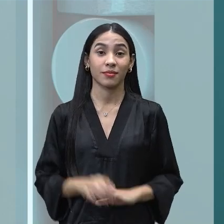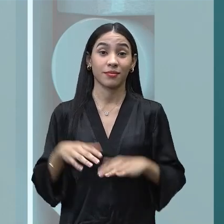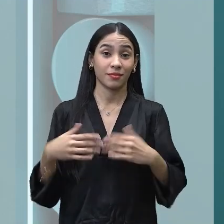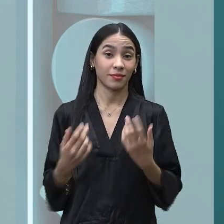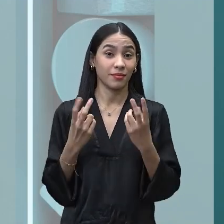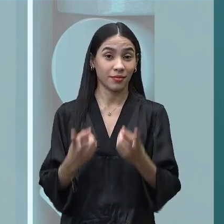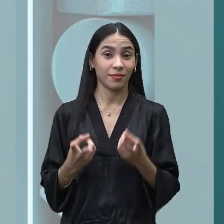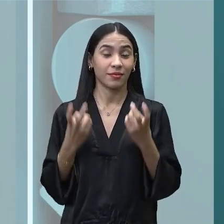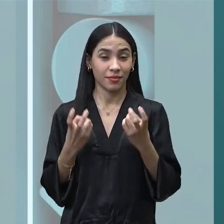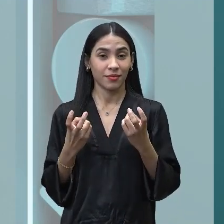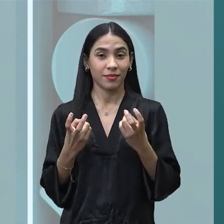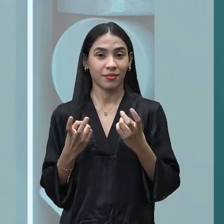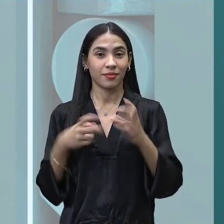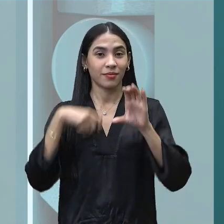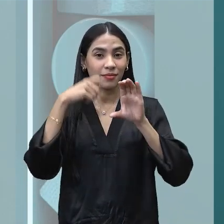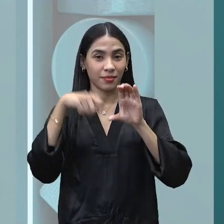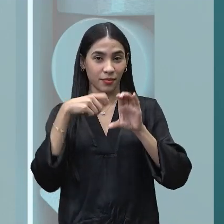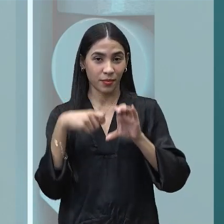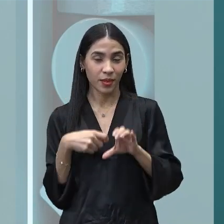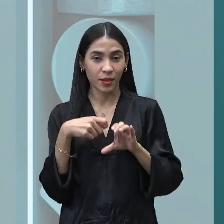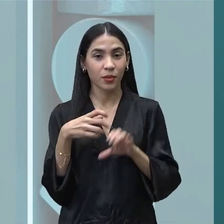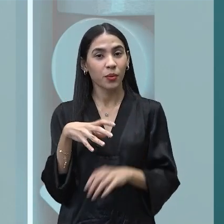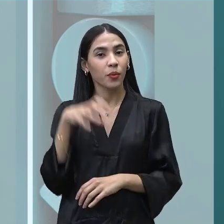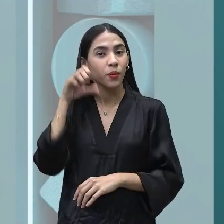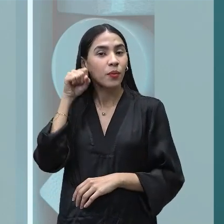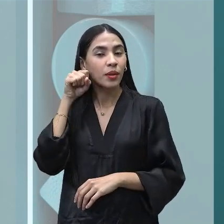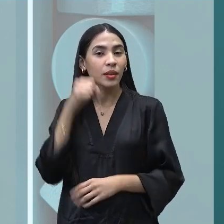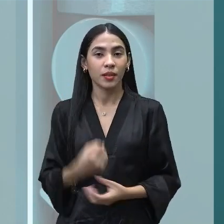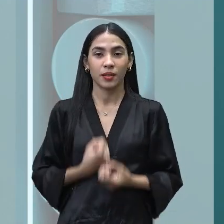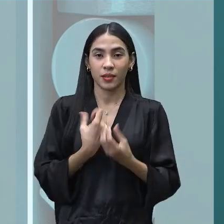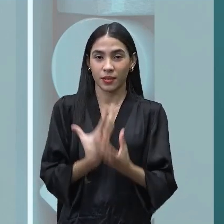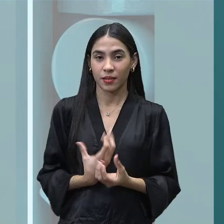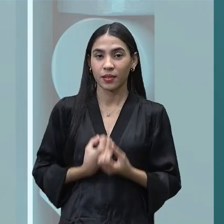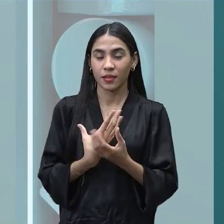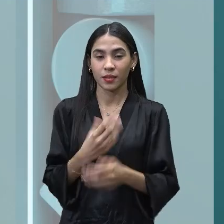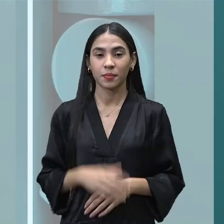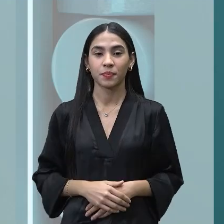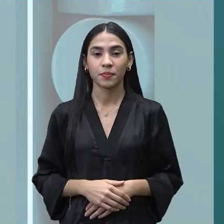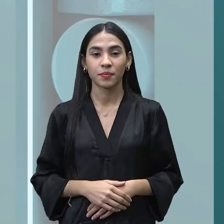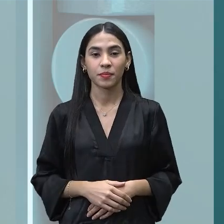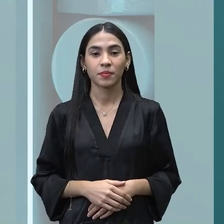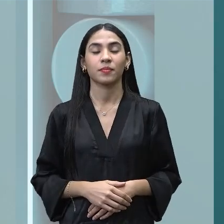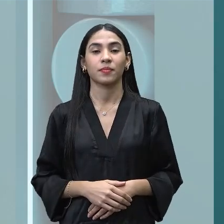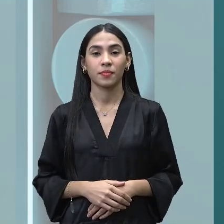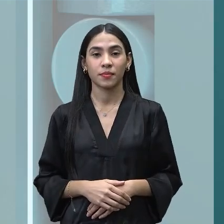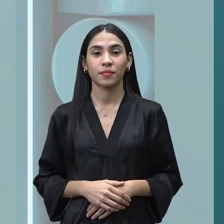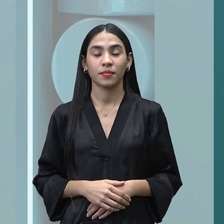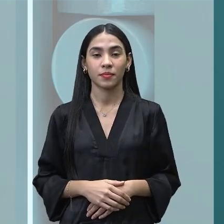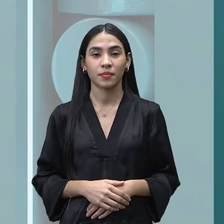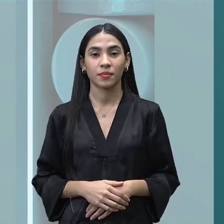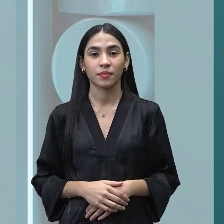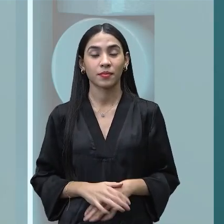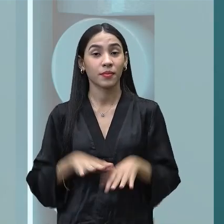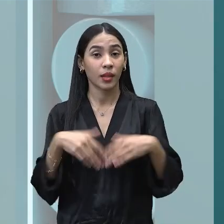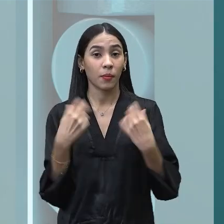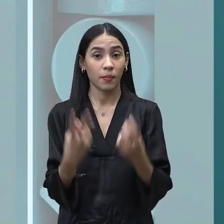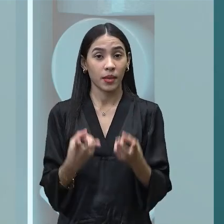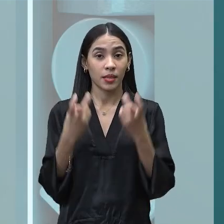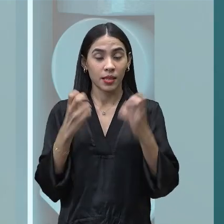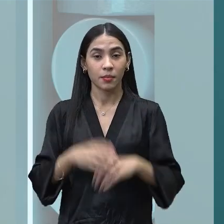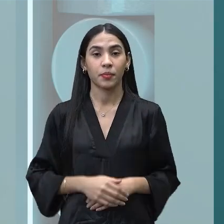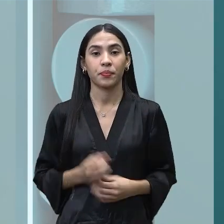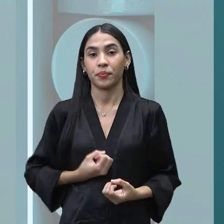Muito bem, então acabamos de ouvir a declamação do poema Nel Mezzo del Camin. Percebo que